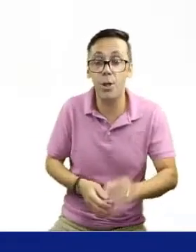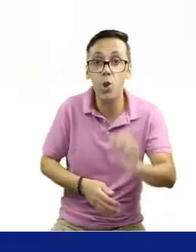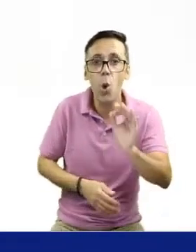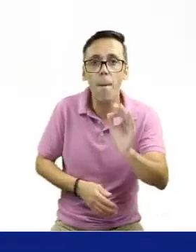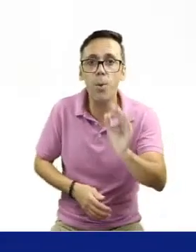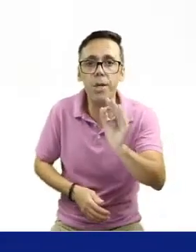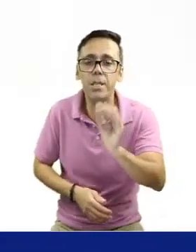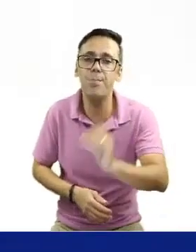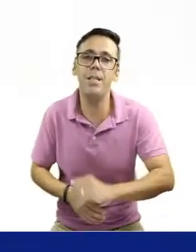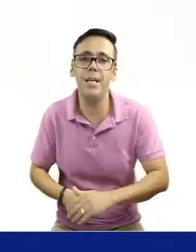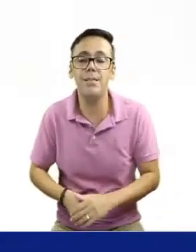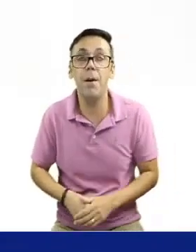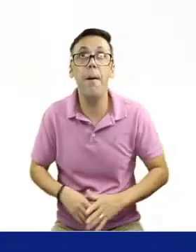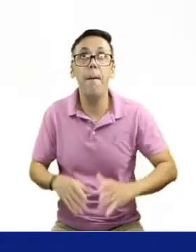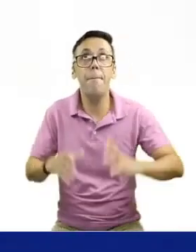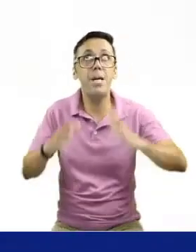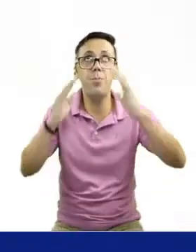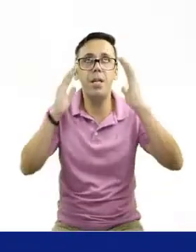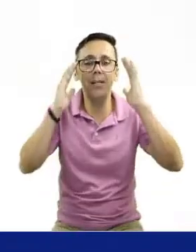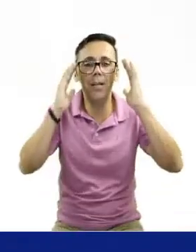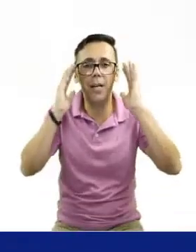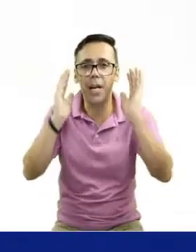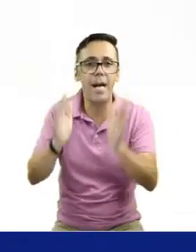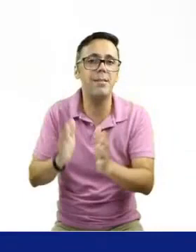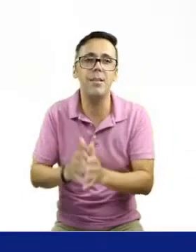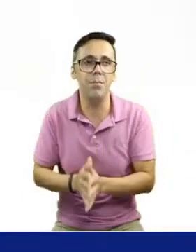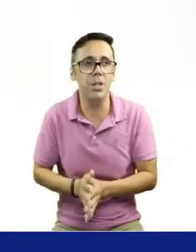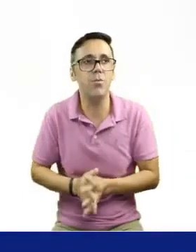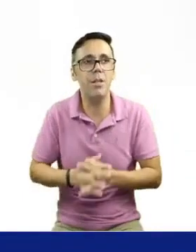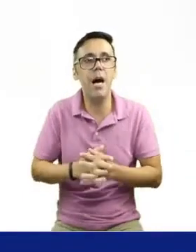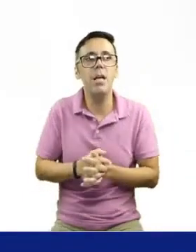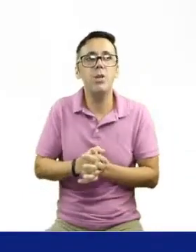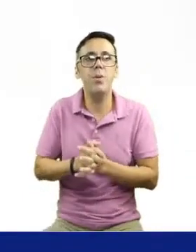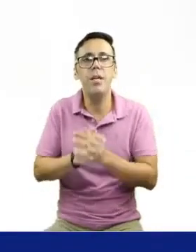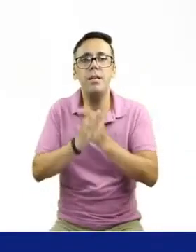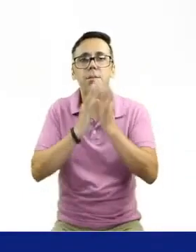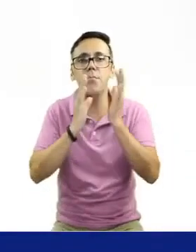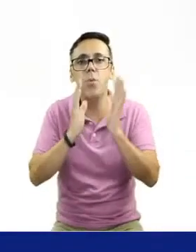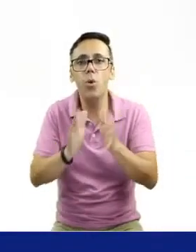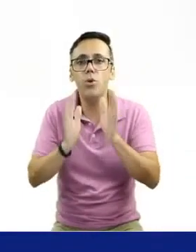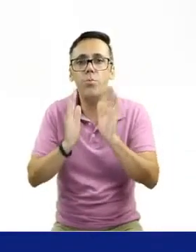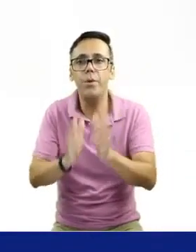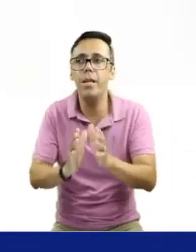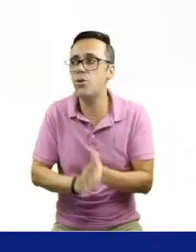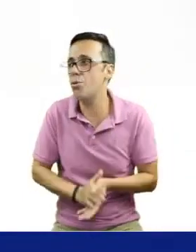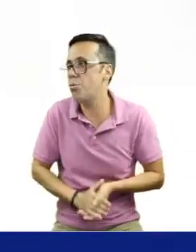estar entre os 10 mesmo por experiência mais experiência cracia mesmo tá experiência muito bem e